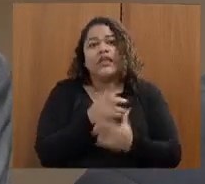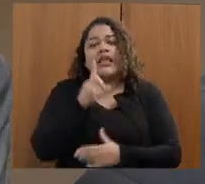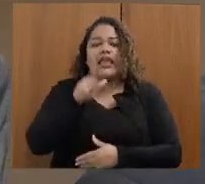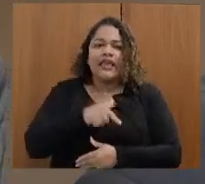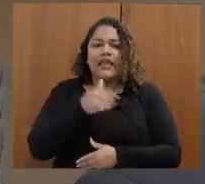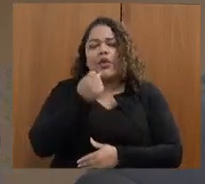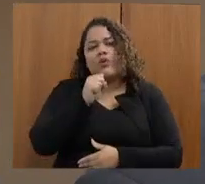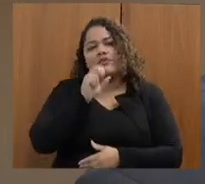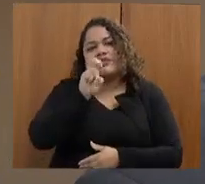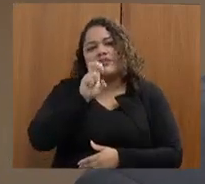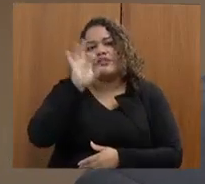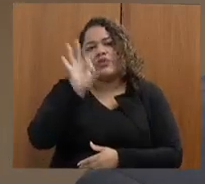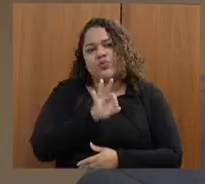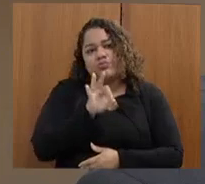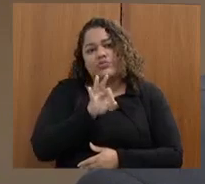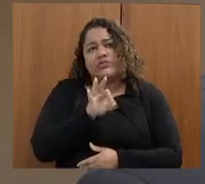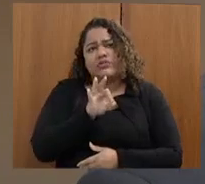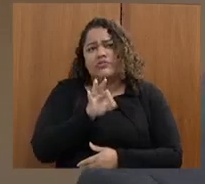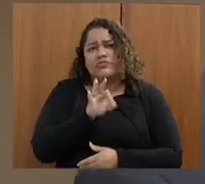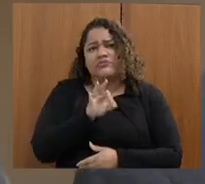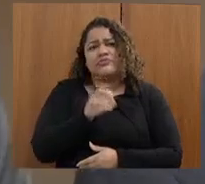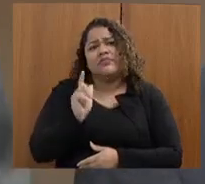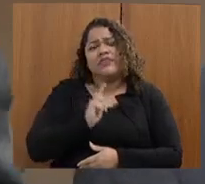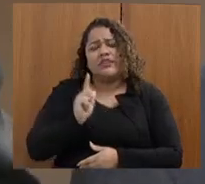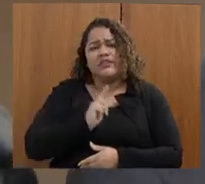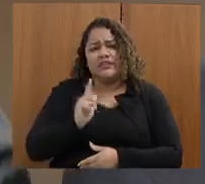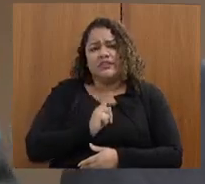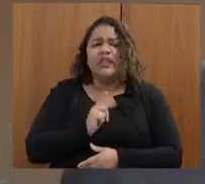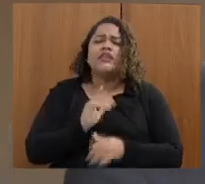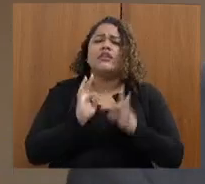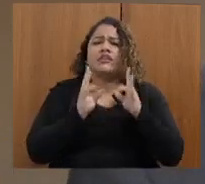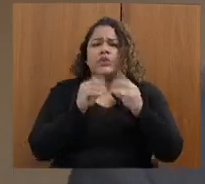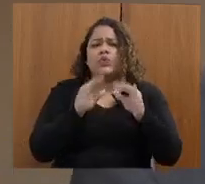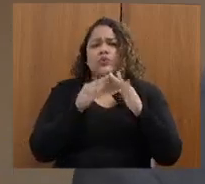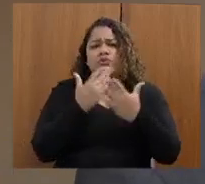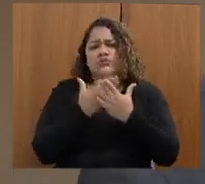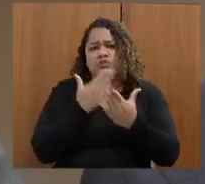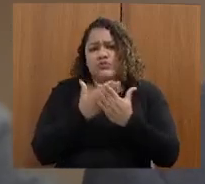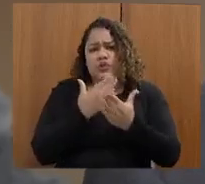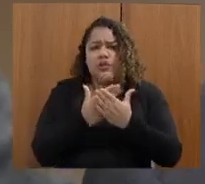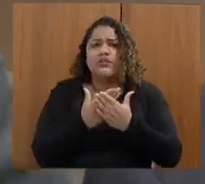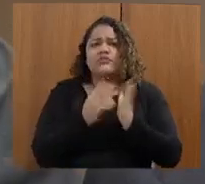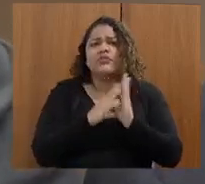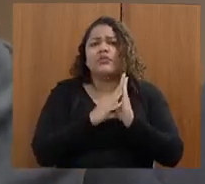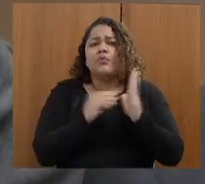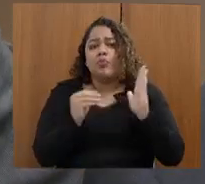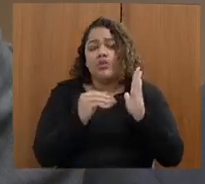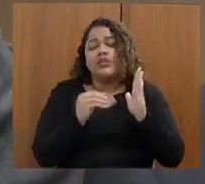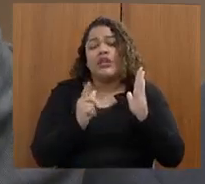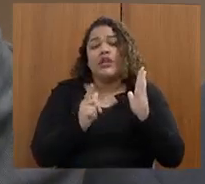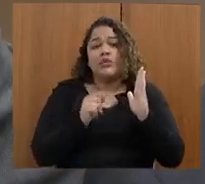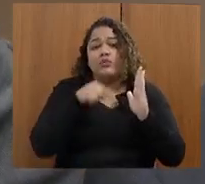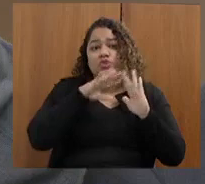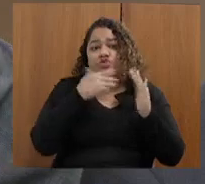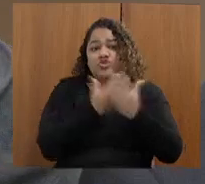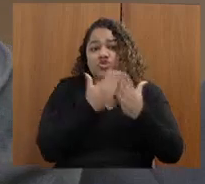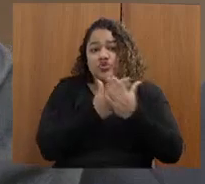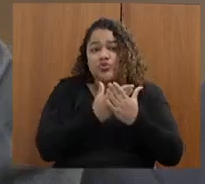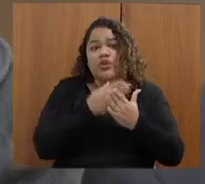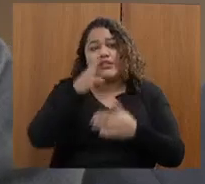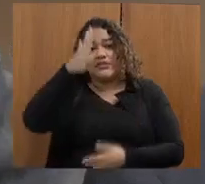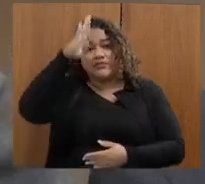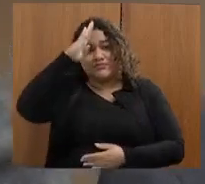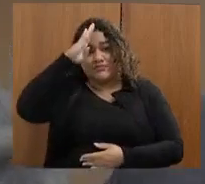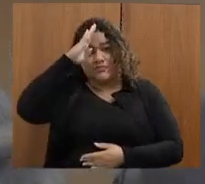85% e que em todas as escolas aonde existe o modelo Cívico militar existe também ali o crescimento